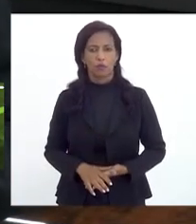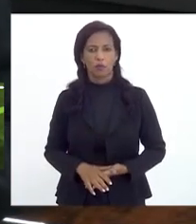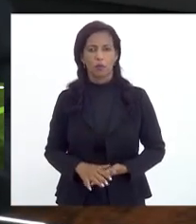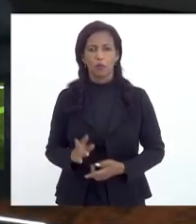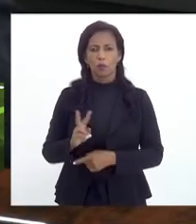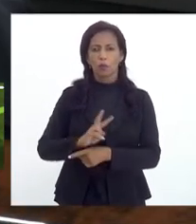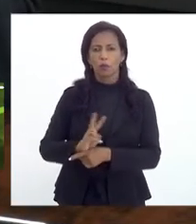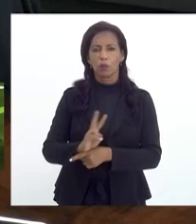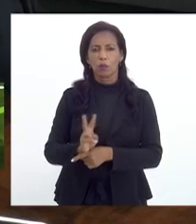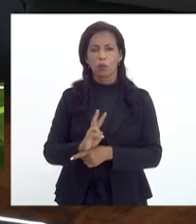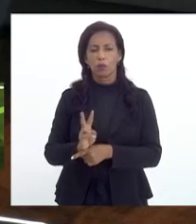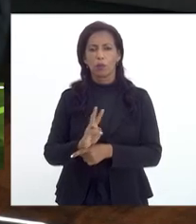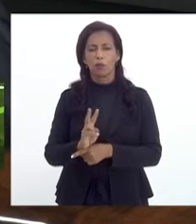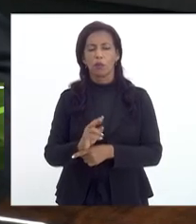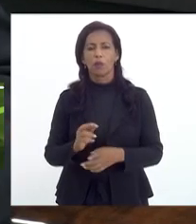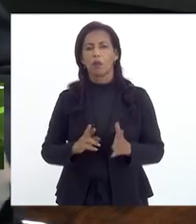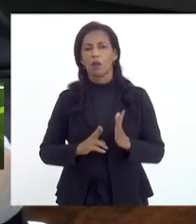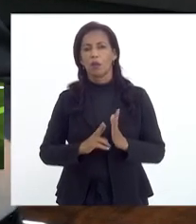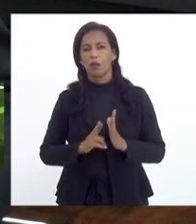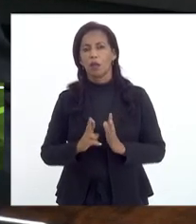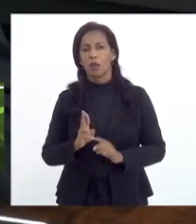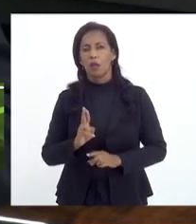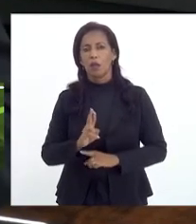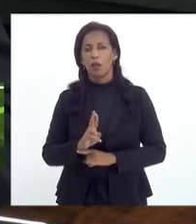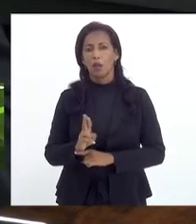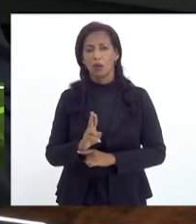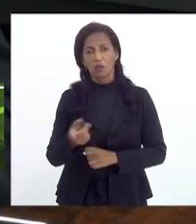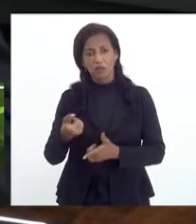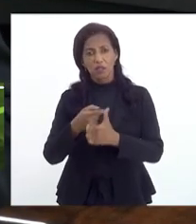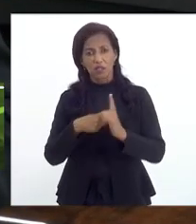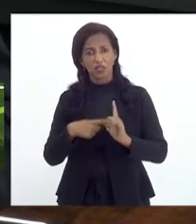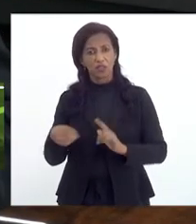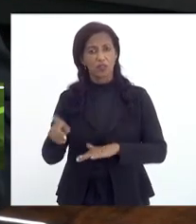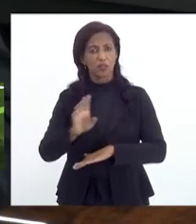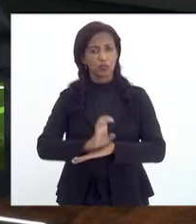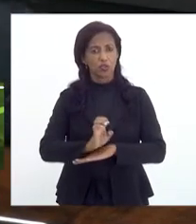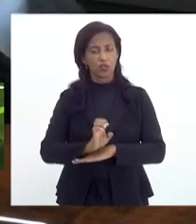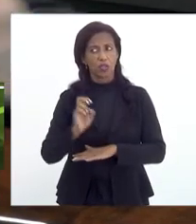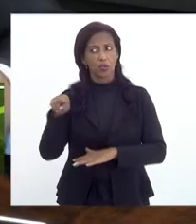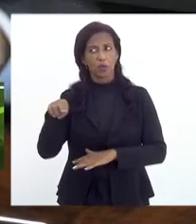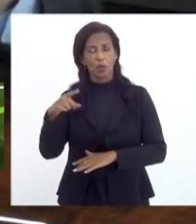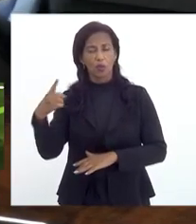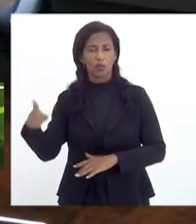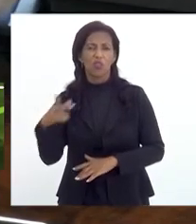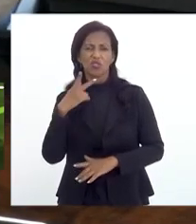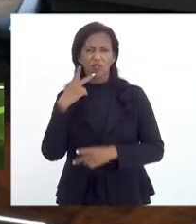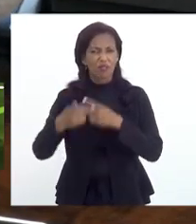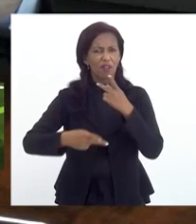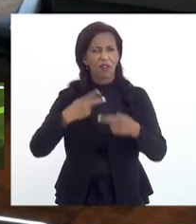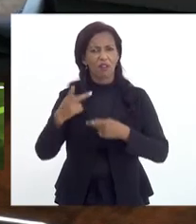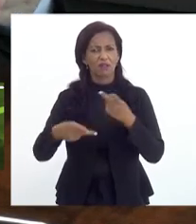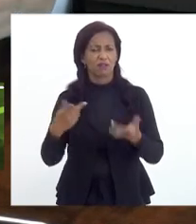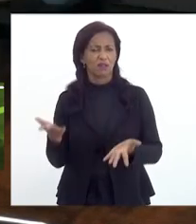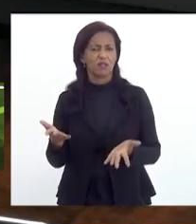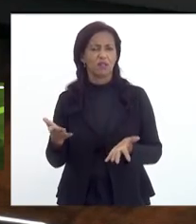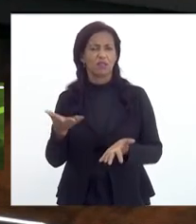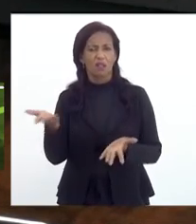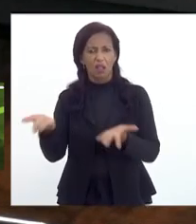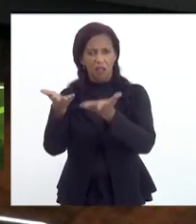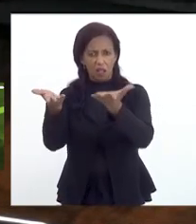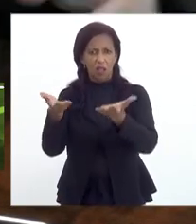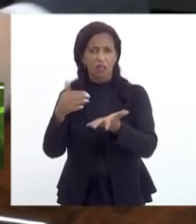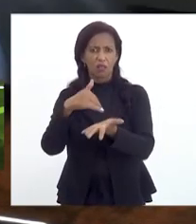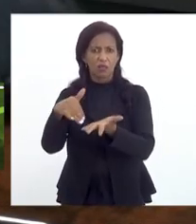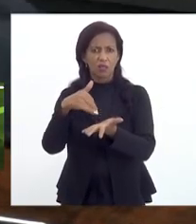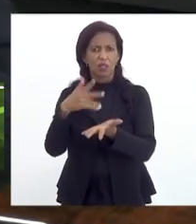Monitoramento Na apuração Regular Dessa dívida Do Estado Com a União A gente tem Debatido isso O secretário Até colocou À disposição Da gente A superintendência